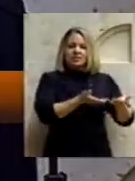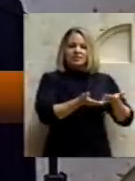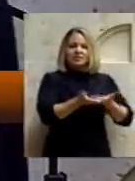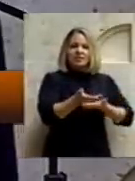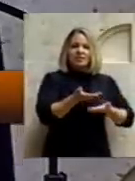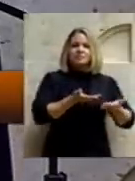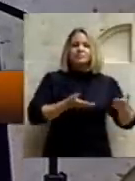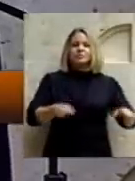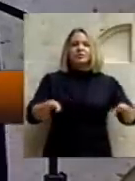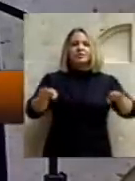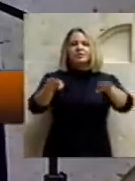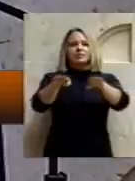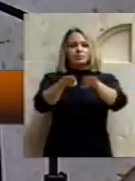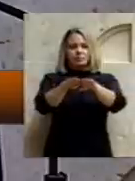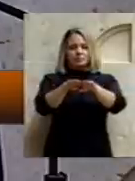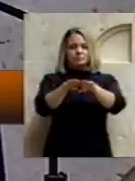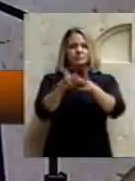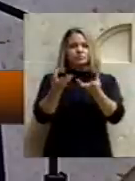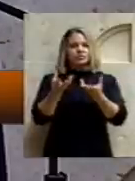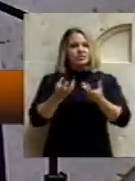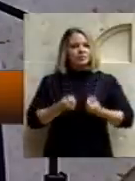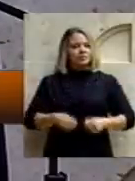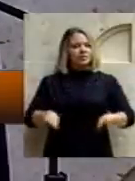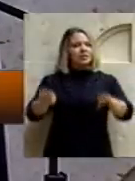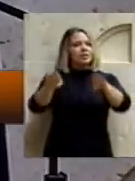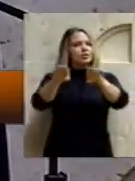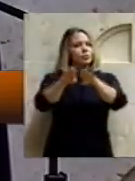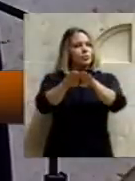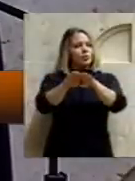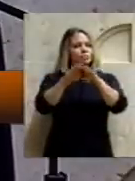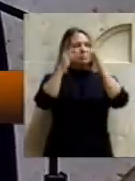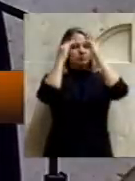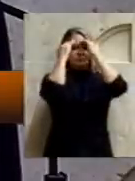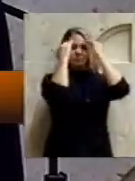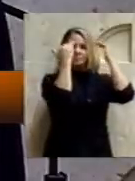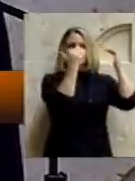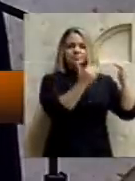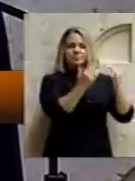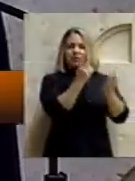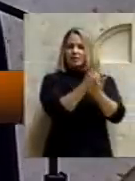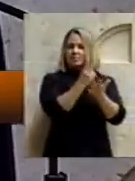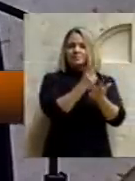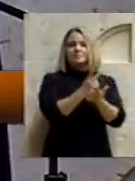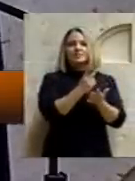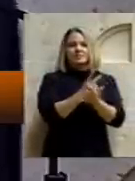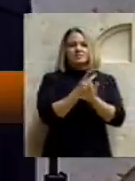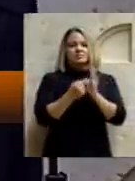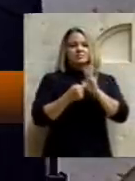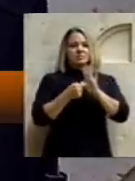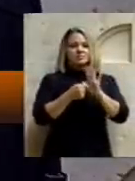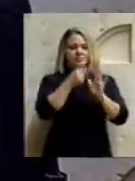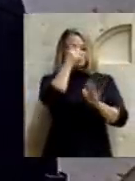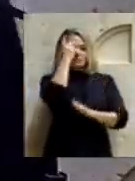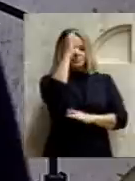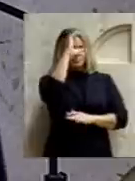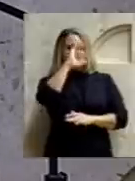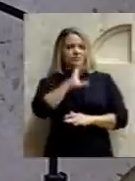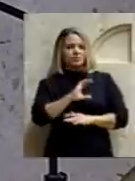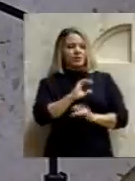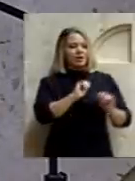forma igual, de receber igual consideração, a mesma que é conferida ao cidadão